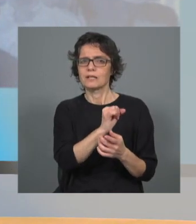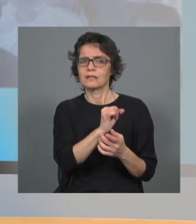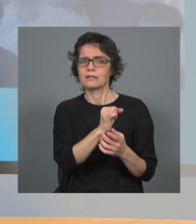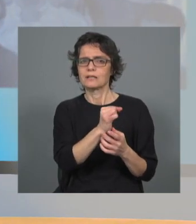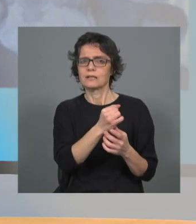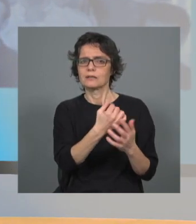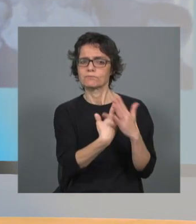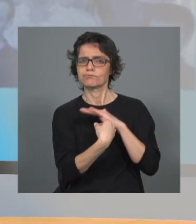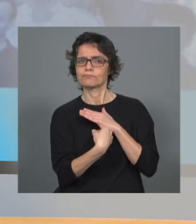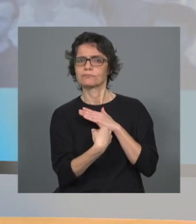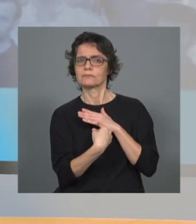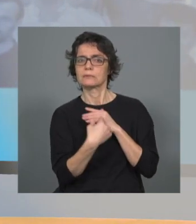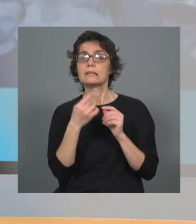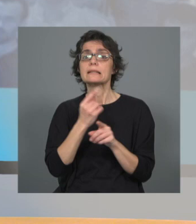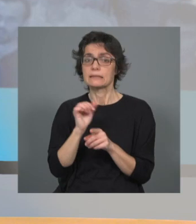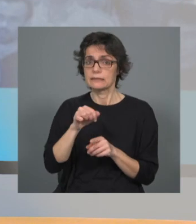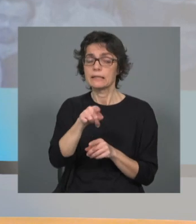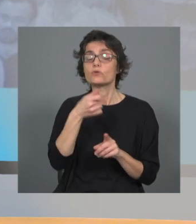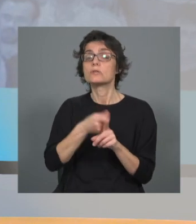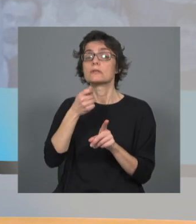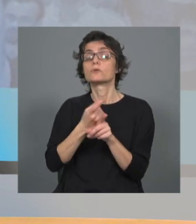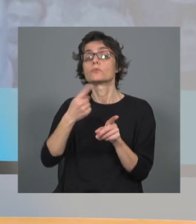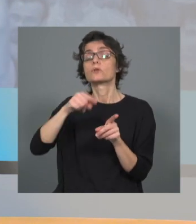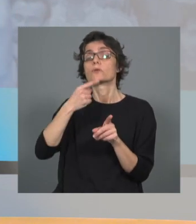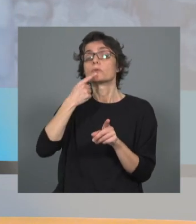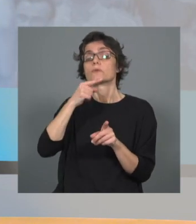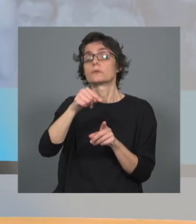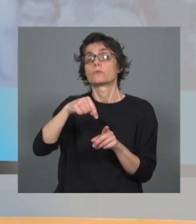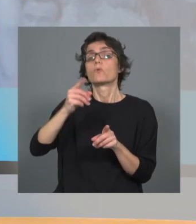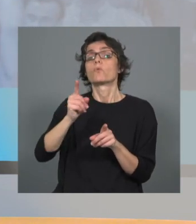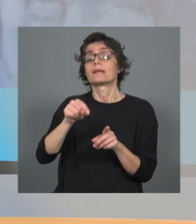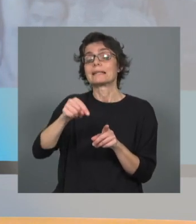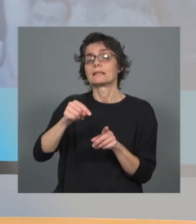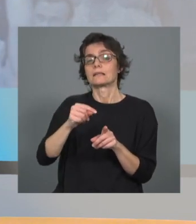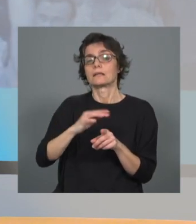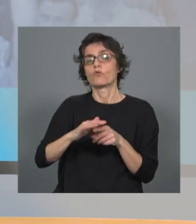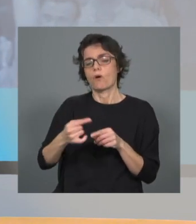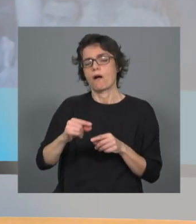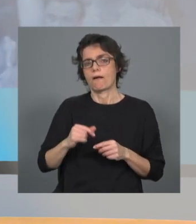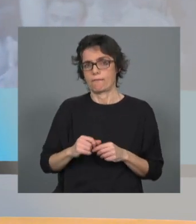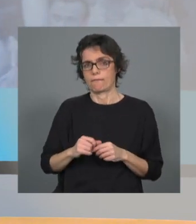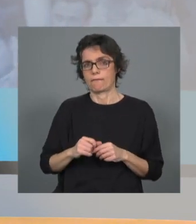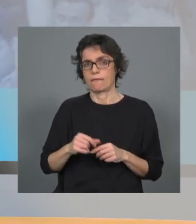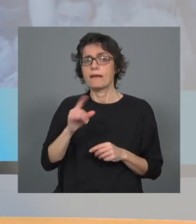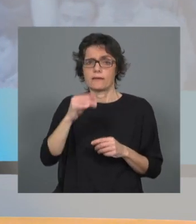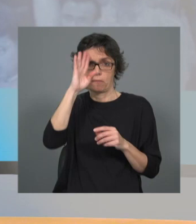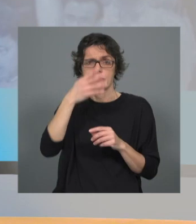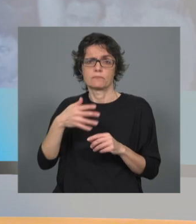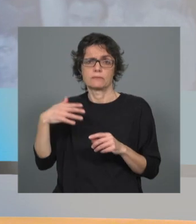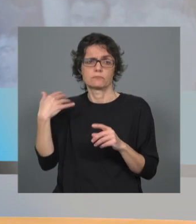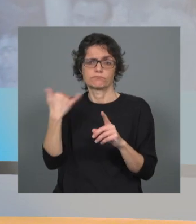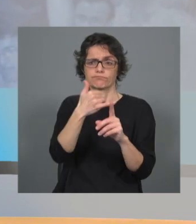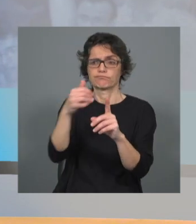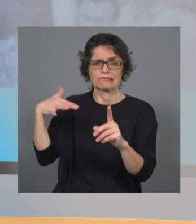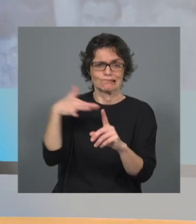um desafio a percebermos a sorte que temos, apesar de haver também há diferentes graus de perseguição, não é? E aqui,